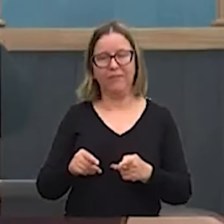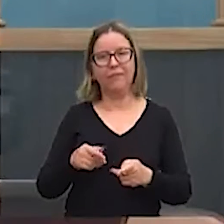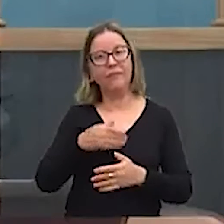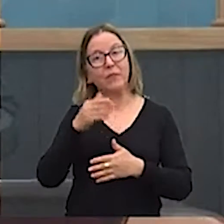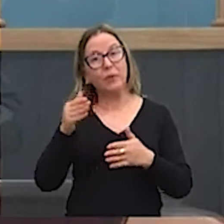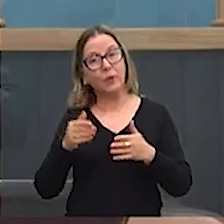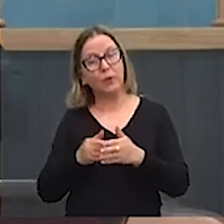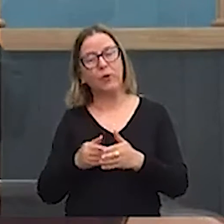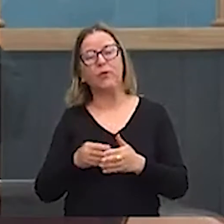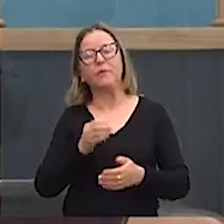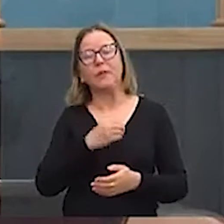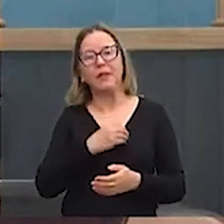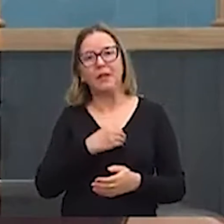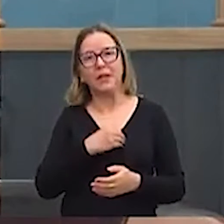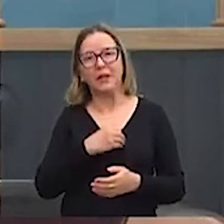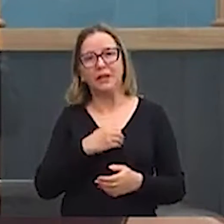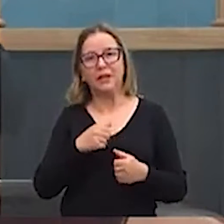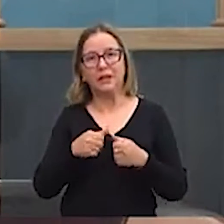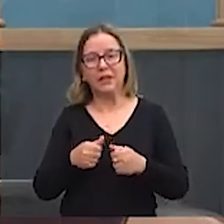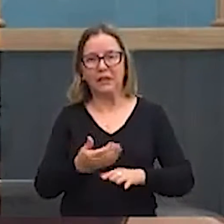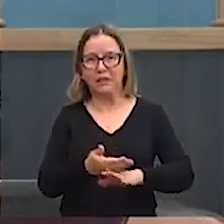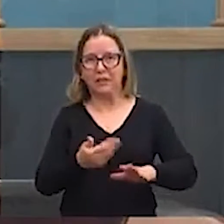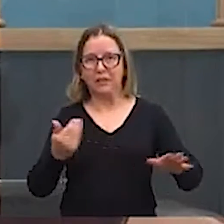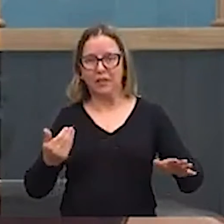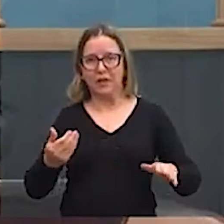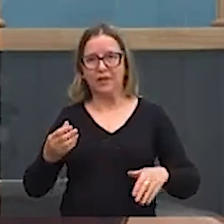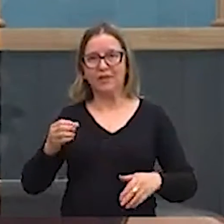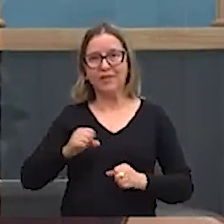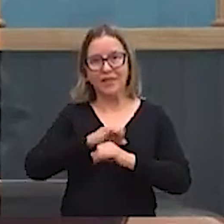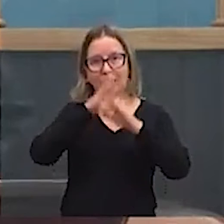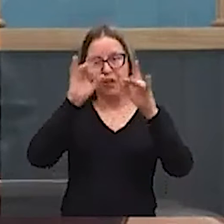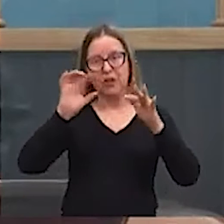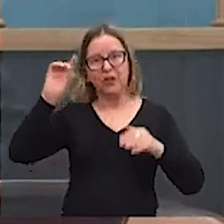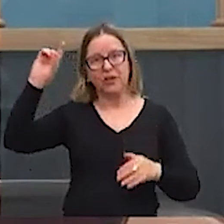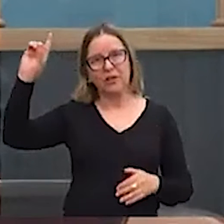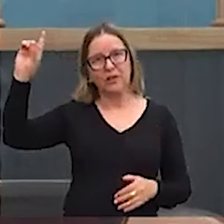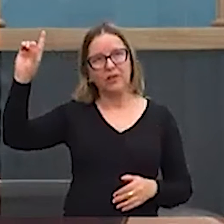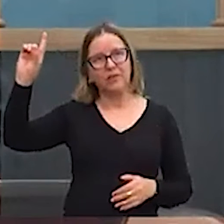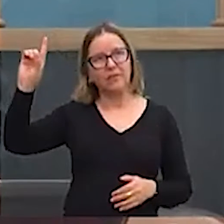Todos pecaram e destituídos estão da glória de Deus.